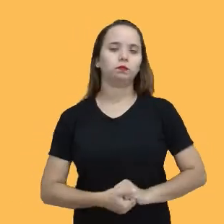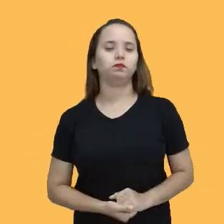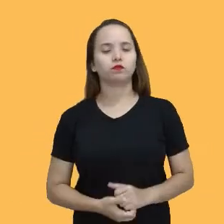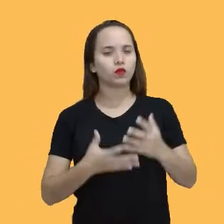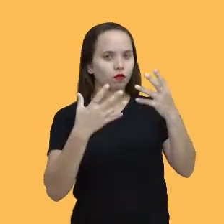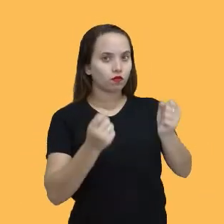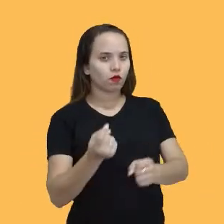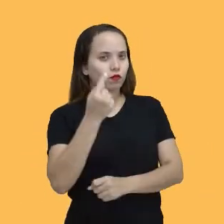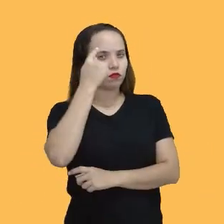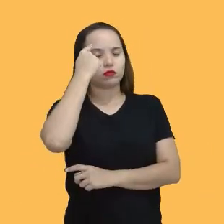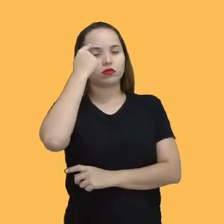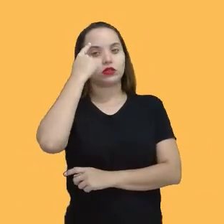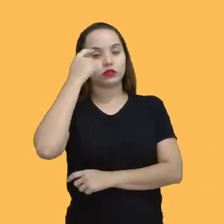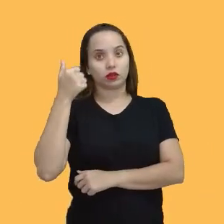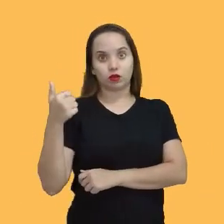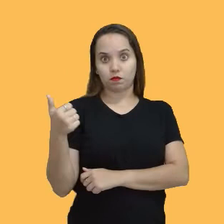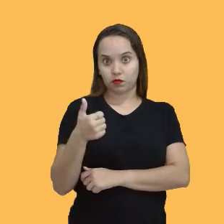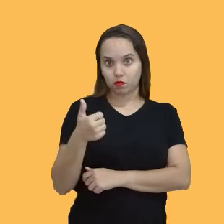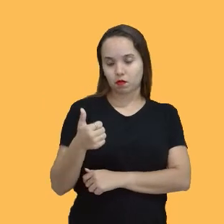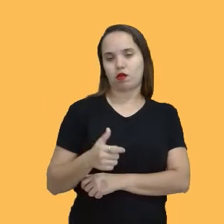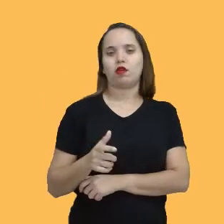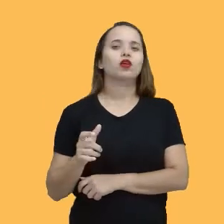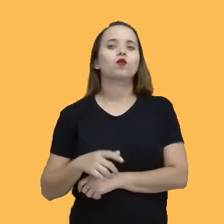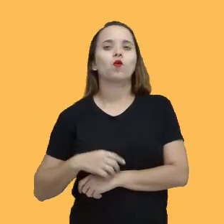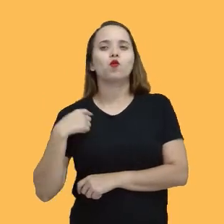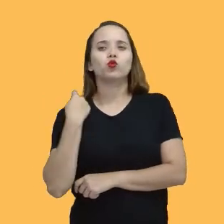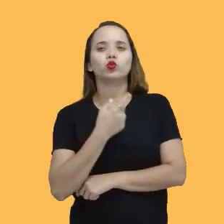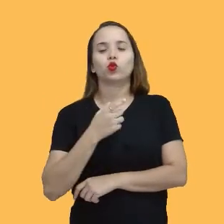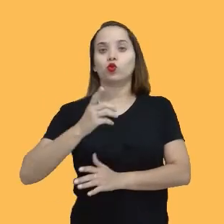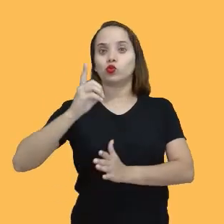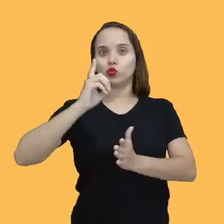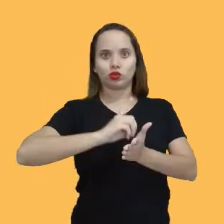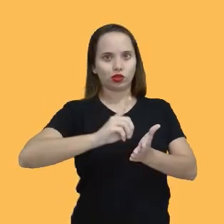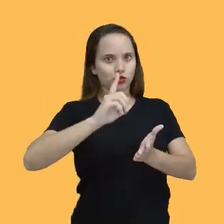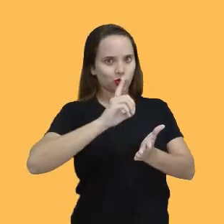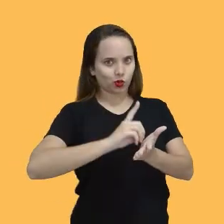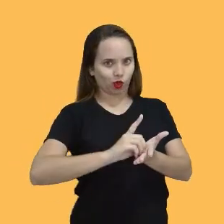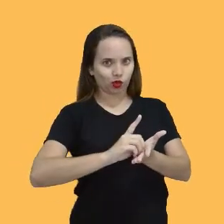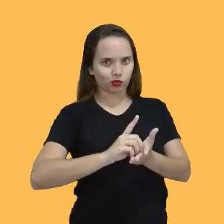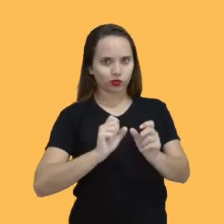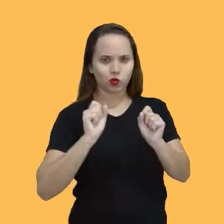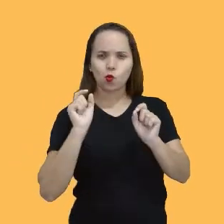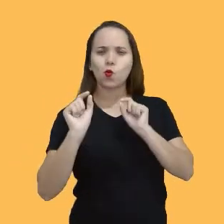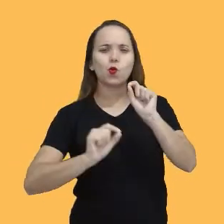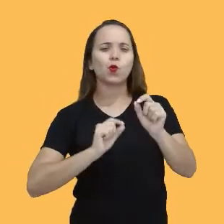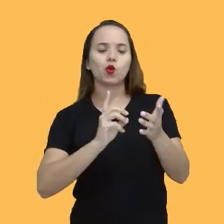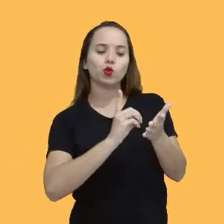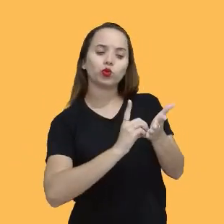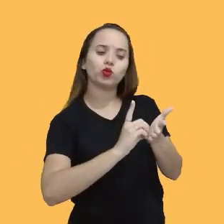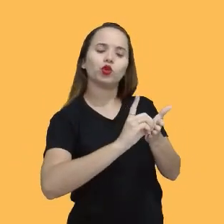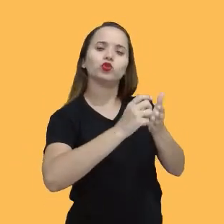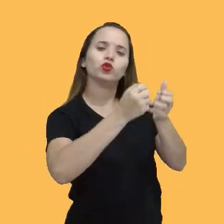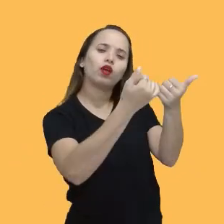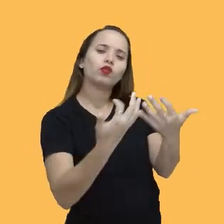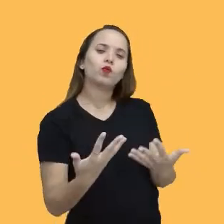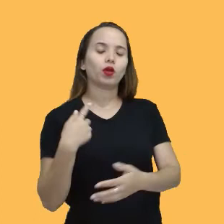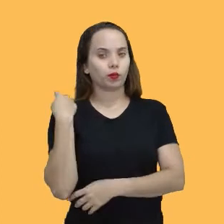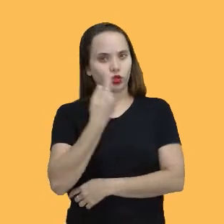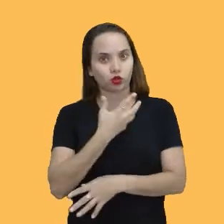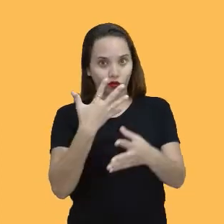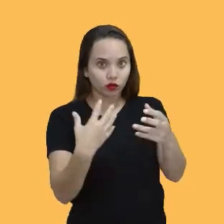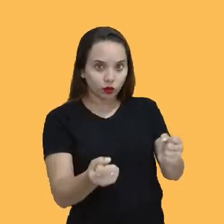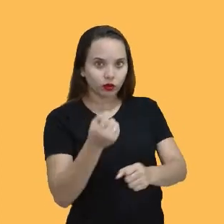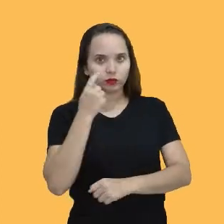pensar primeiro no nosso inteligente dicionário. O que é que a palavra tolerância vem explicar para a gente? Bora